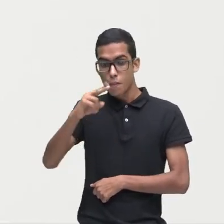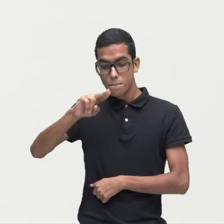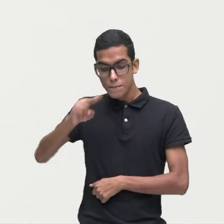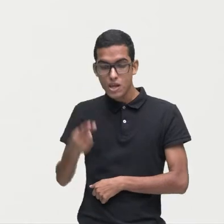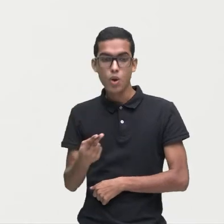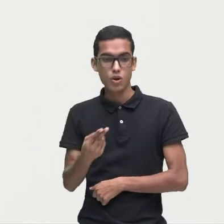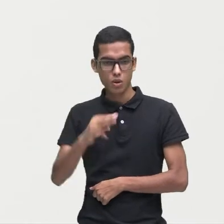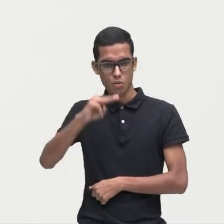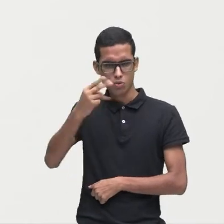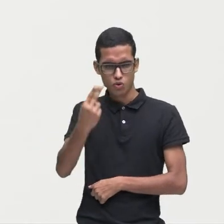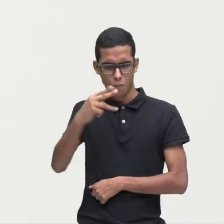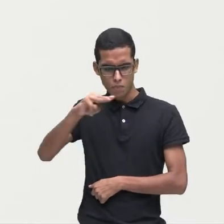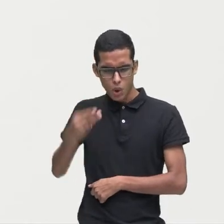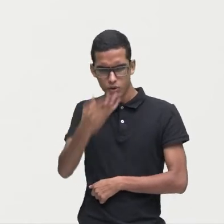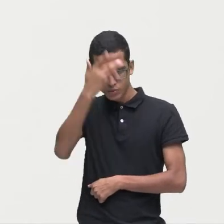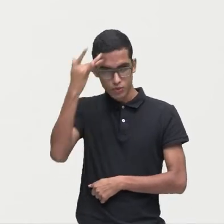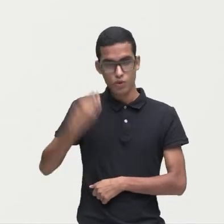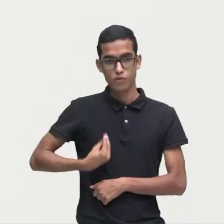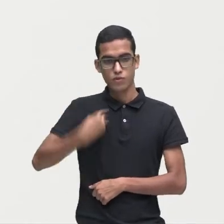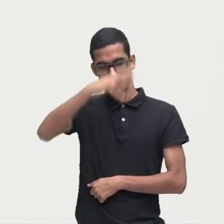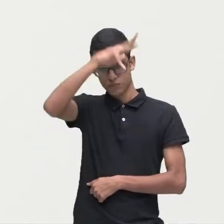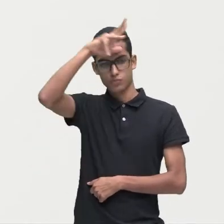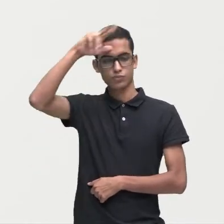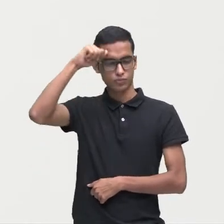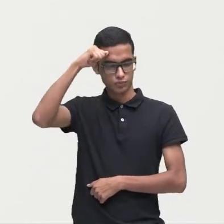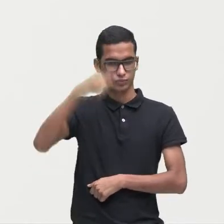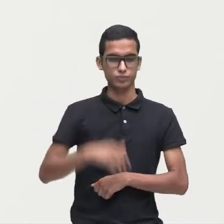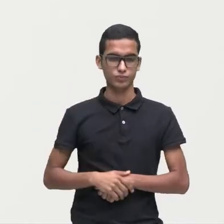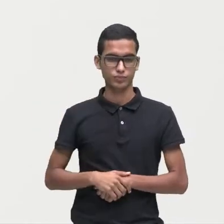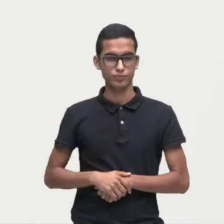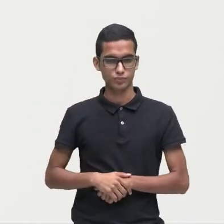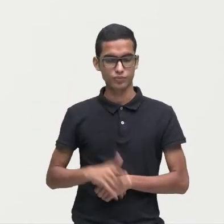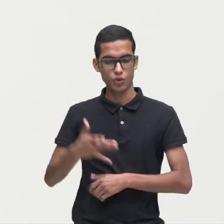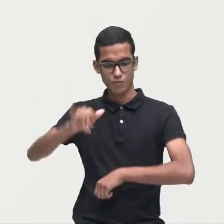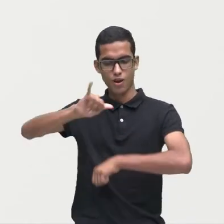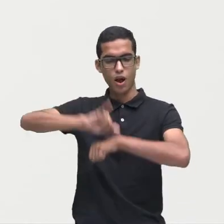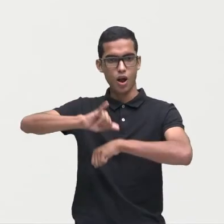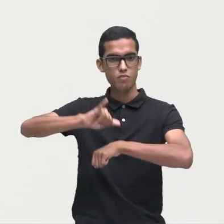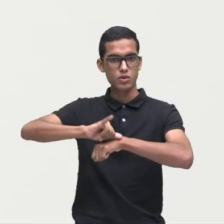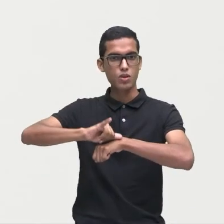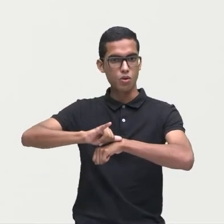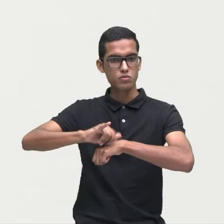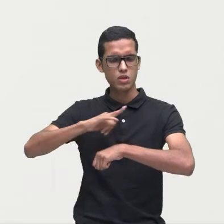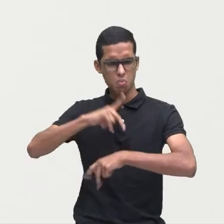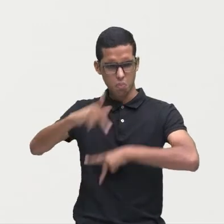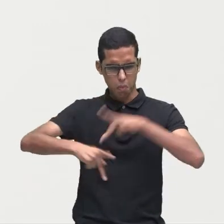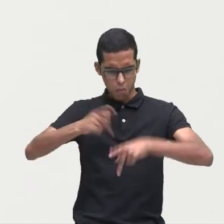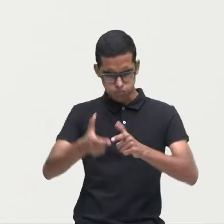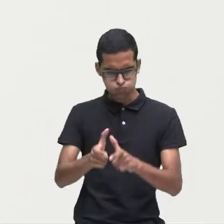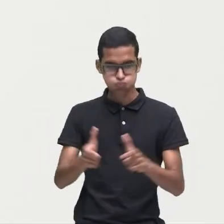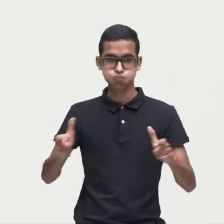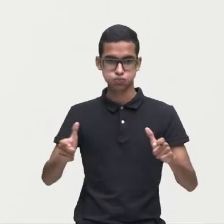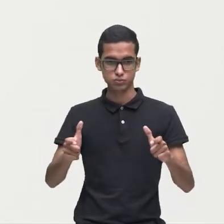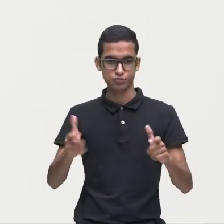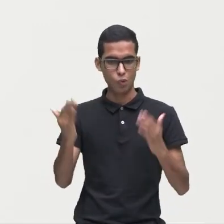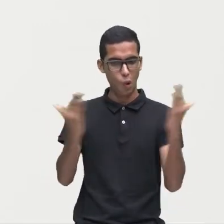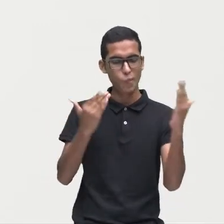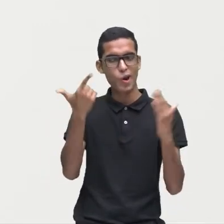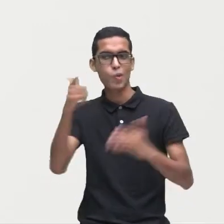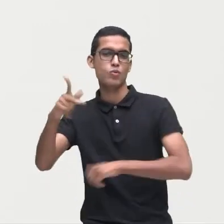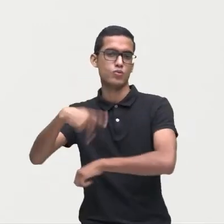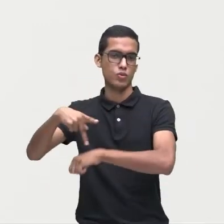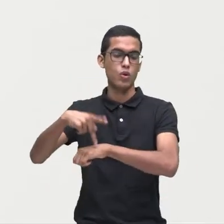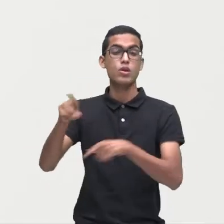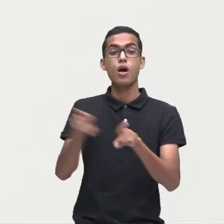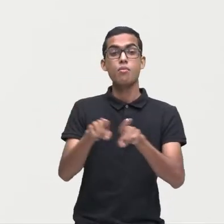Manaus, tá? Então nós temos aí uma cidade, uma capital muito povoada em relação a outros lugares do